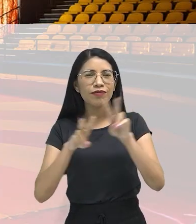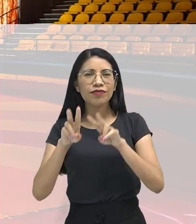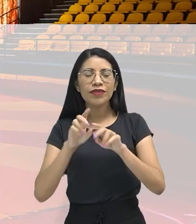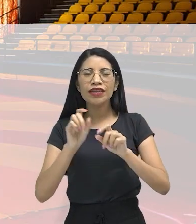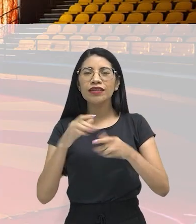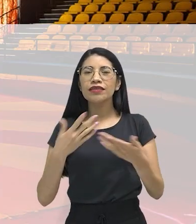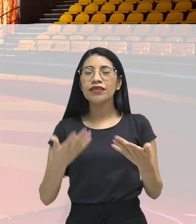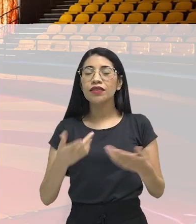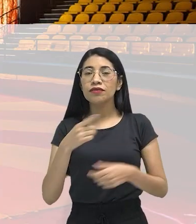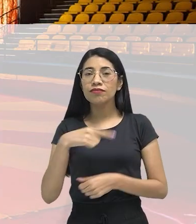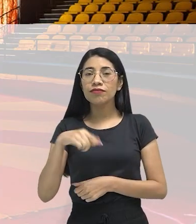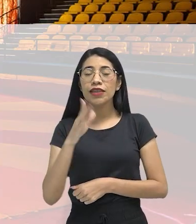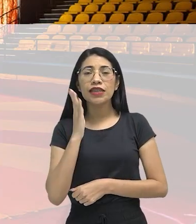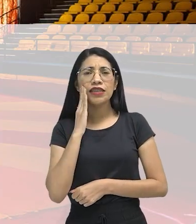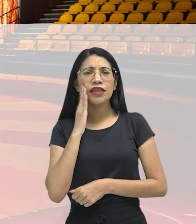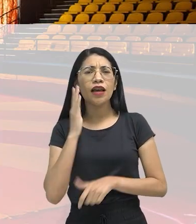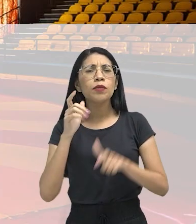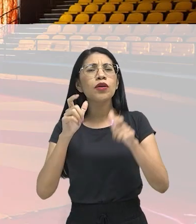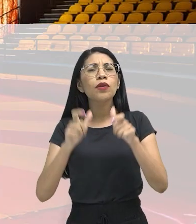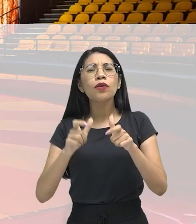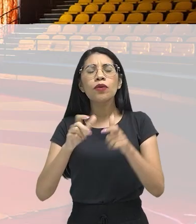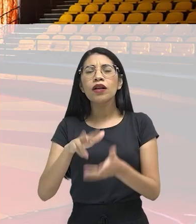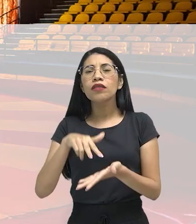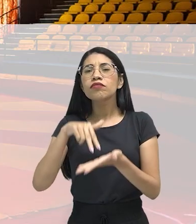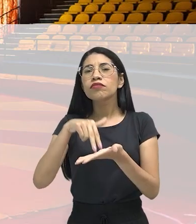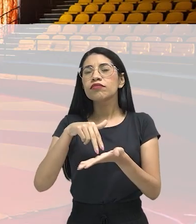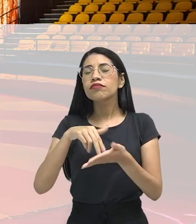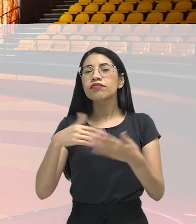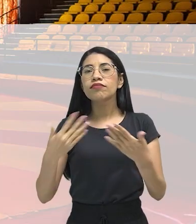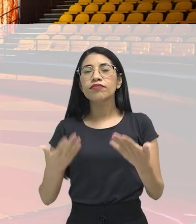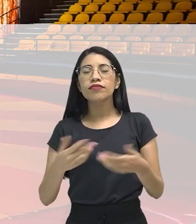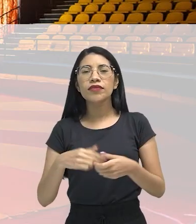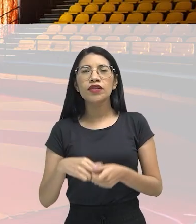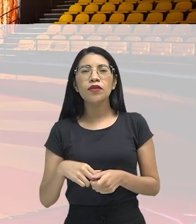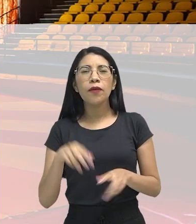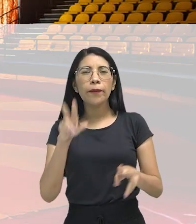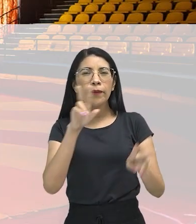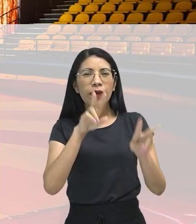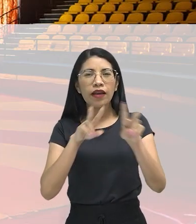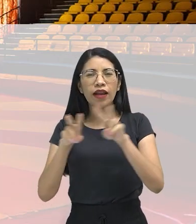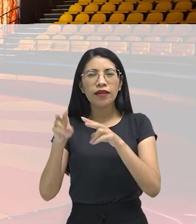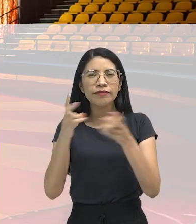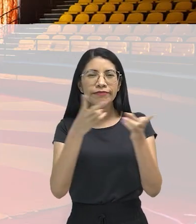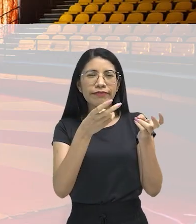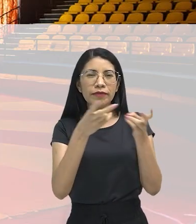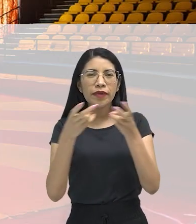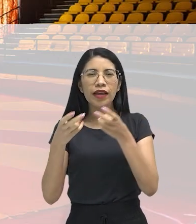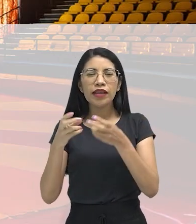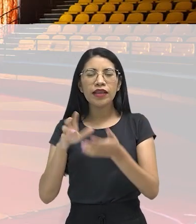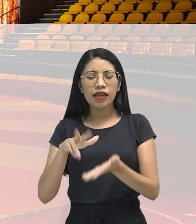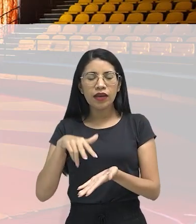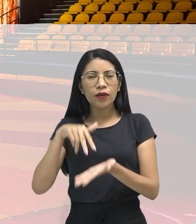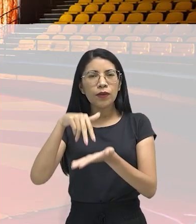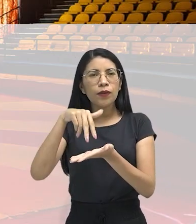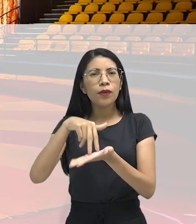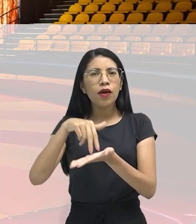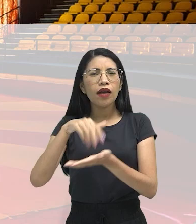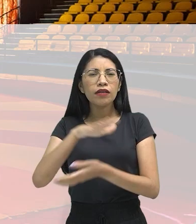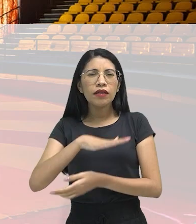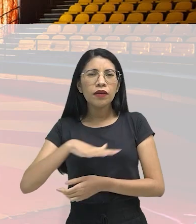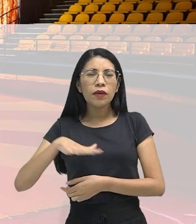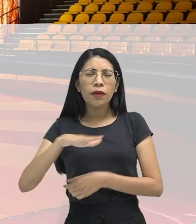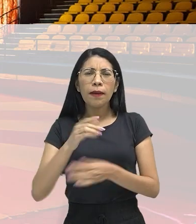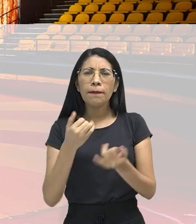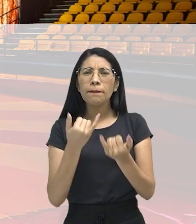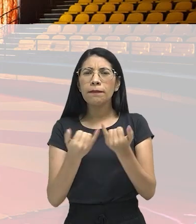E aí, vocês sabem aonde eu estou? Observem ao redor. Tem um centro, igual